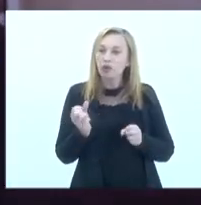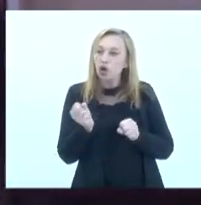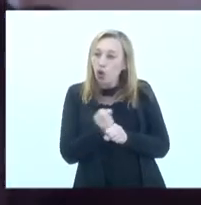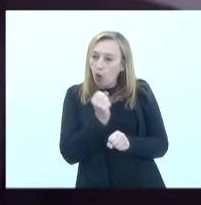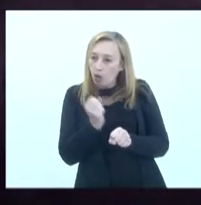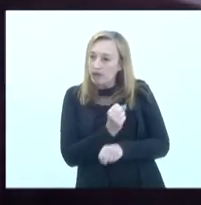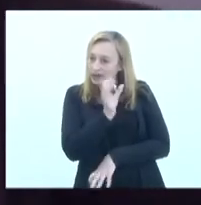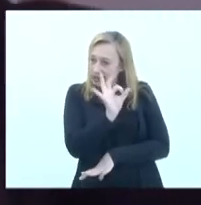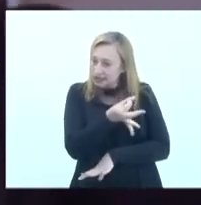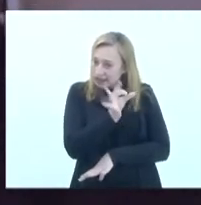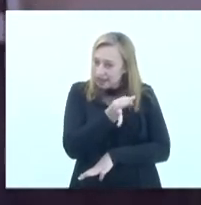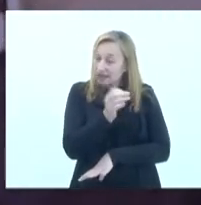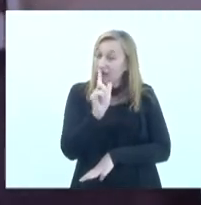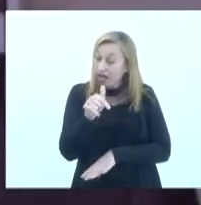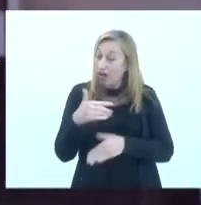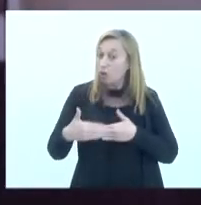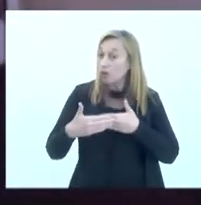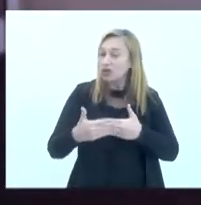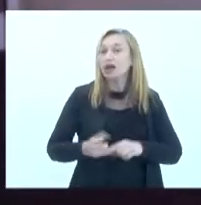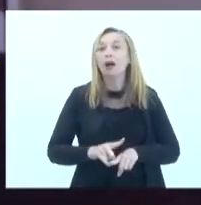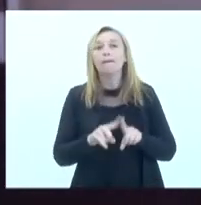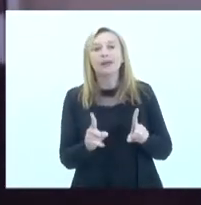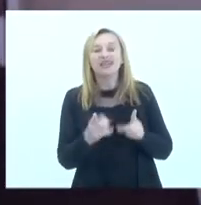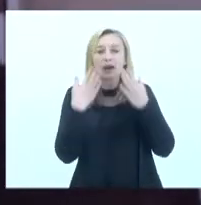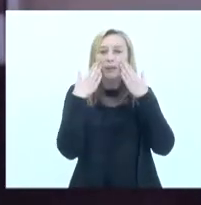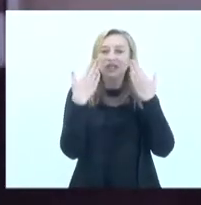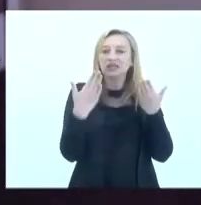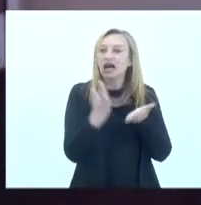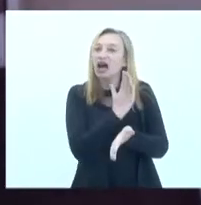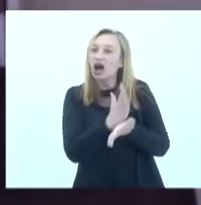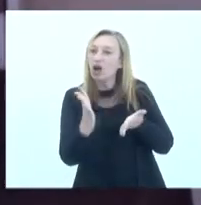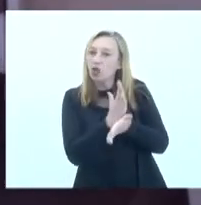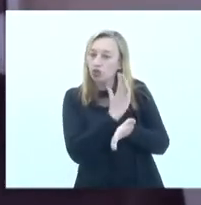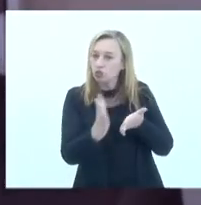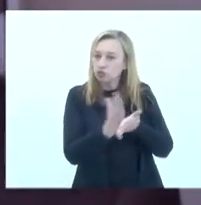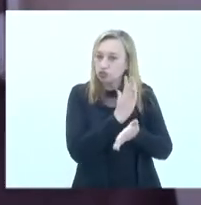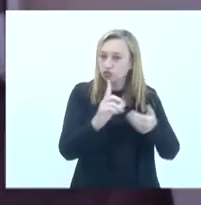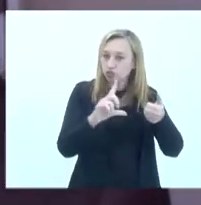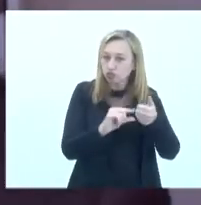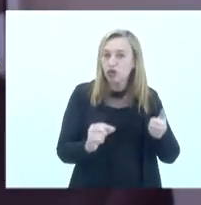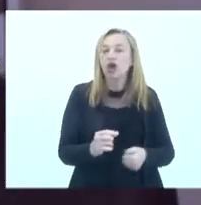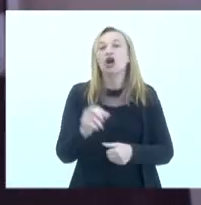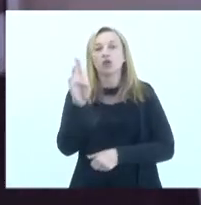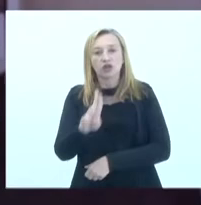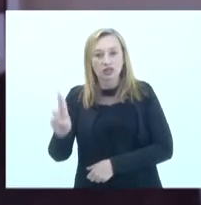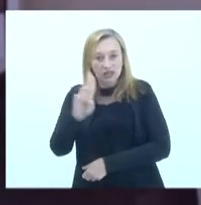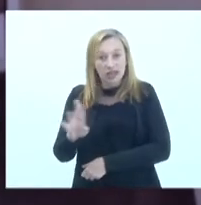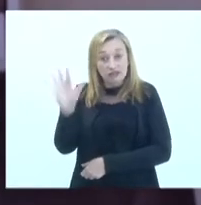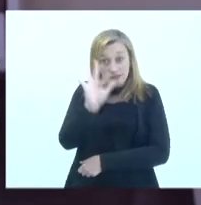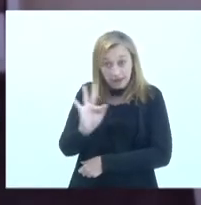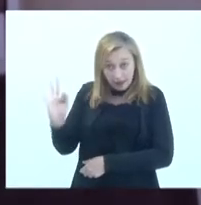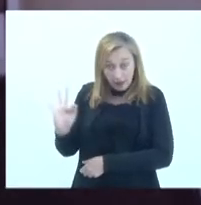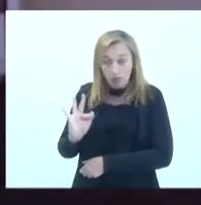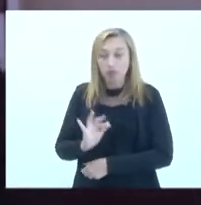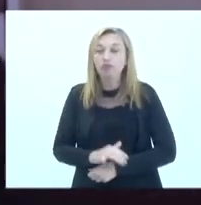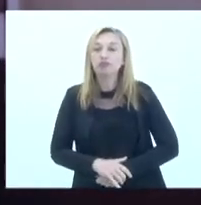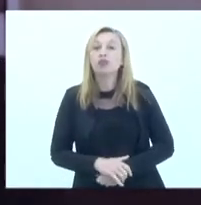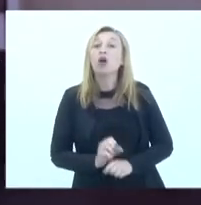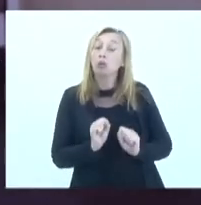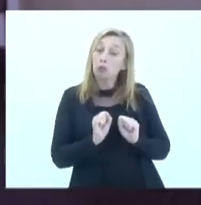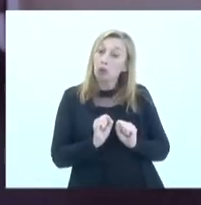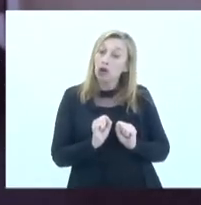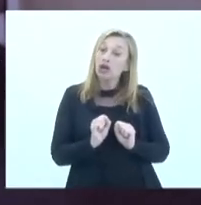isso é um processo, mas apresentar alguns dos ativos da Universidade Federal Fluminense e que talvez